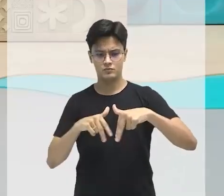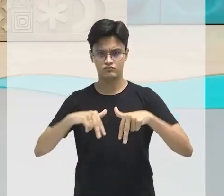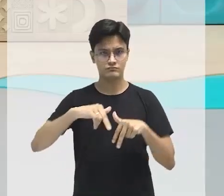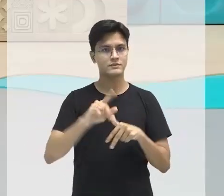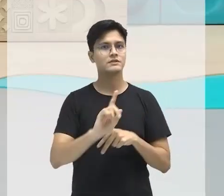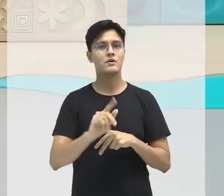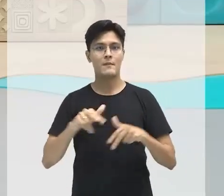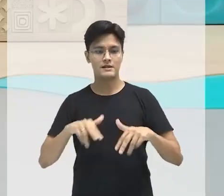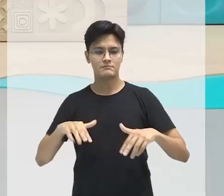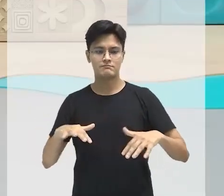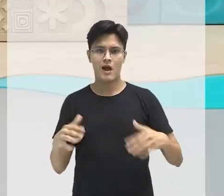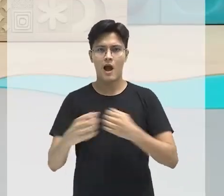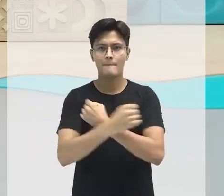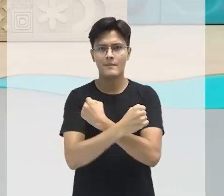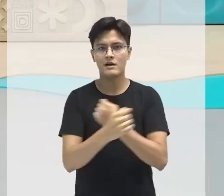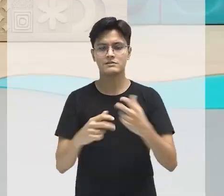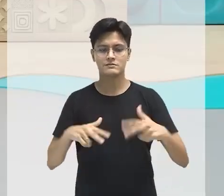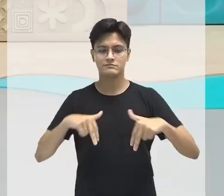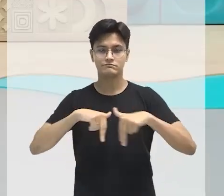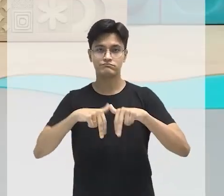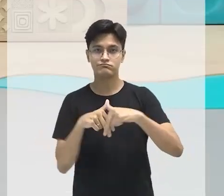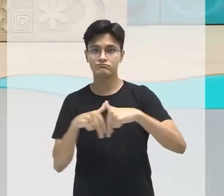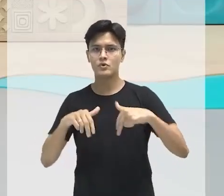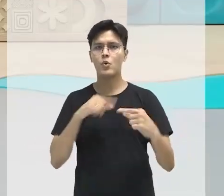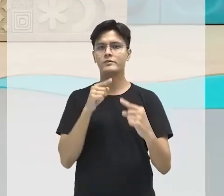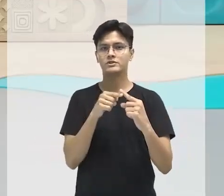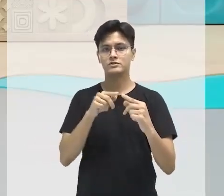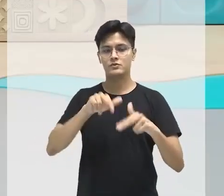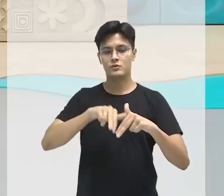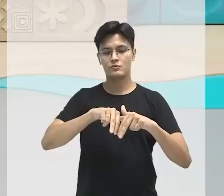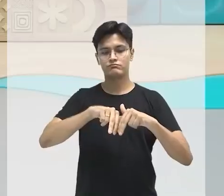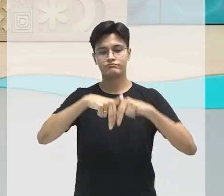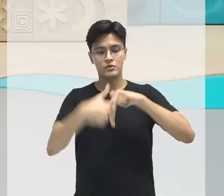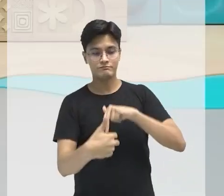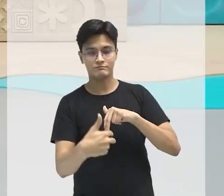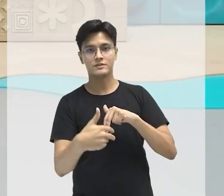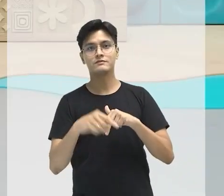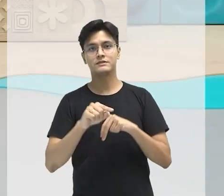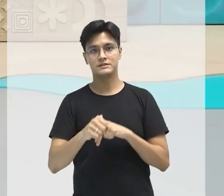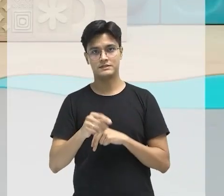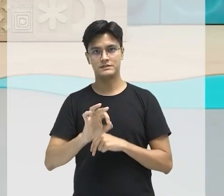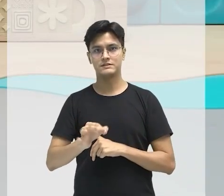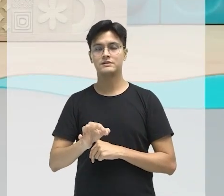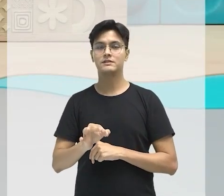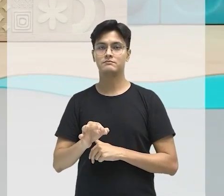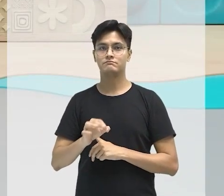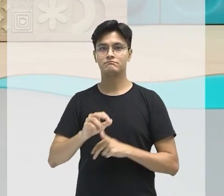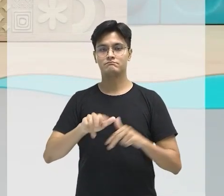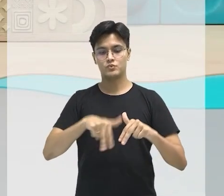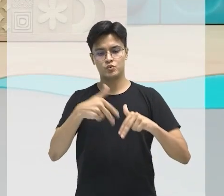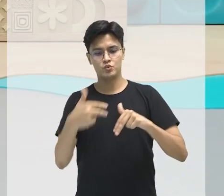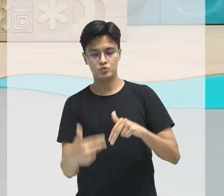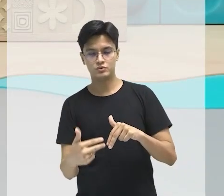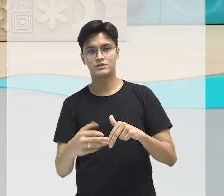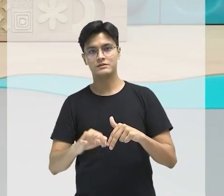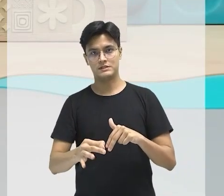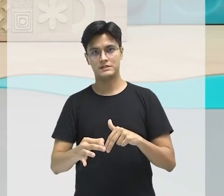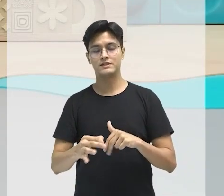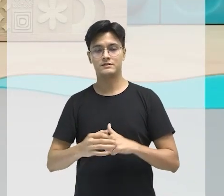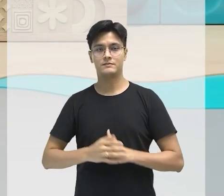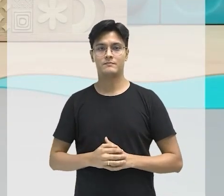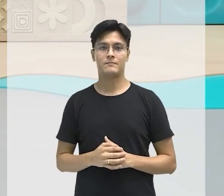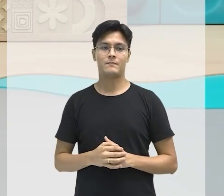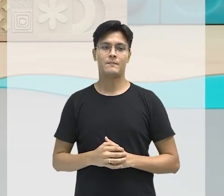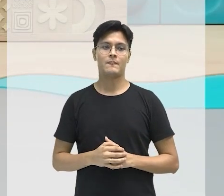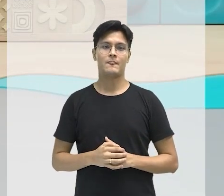é no abraço também, e a intenção é de derrubar o seu oponente aí aonde? No solo, né?